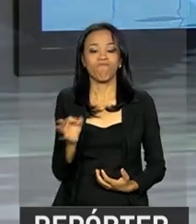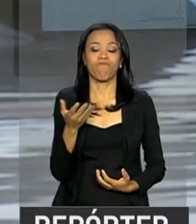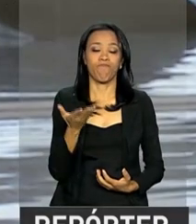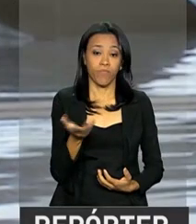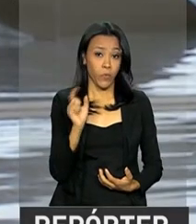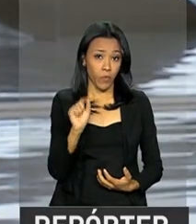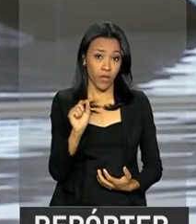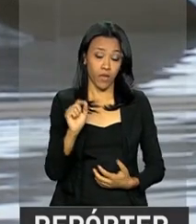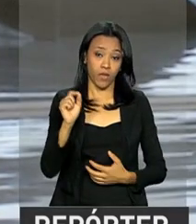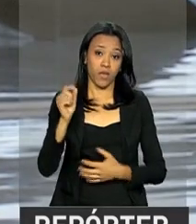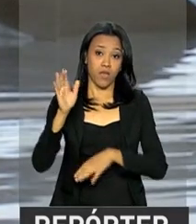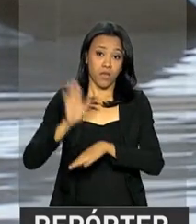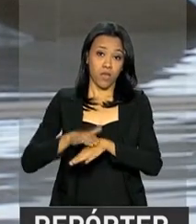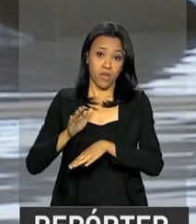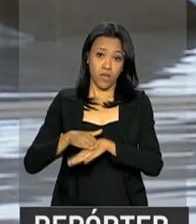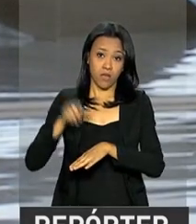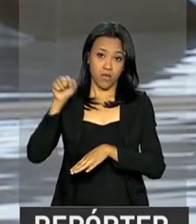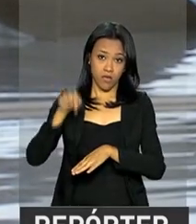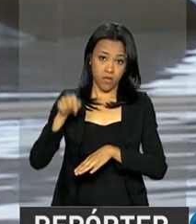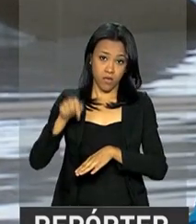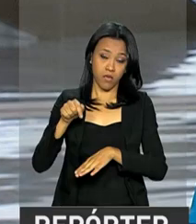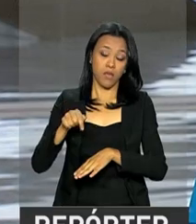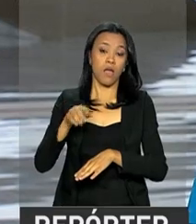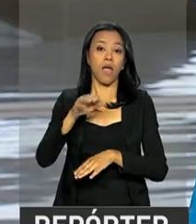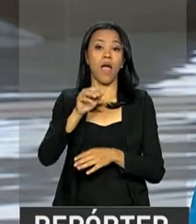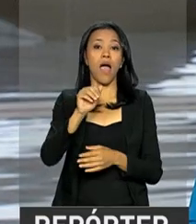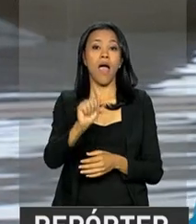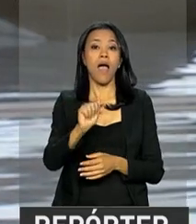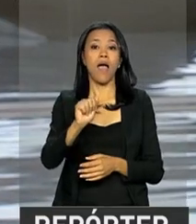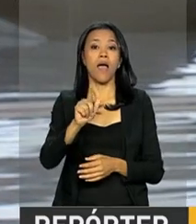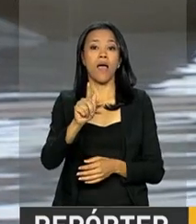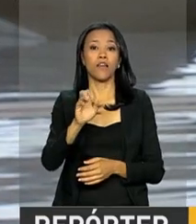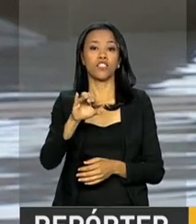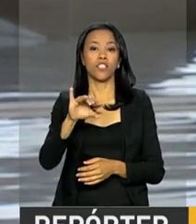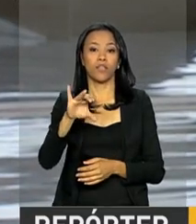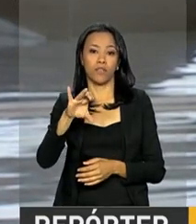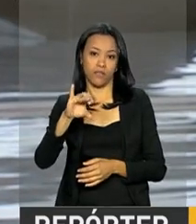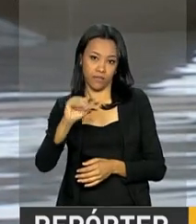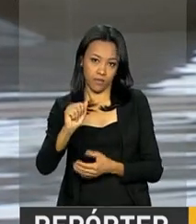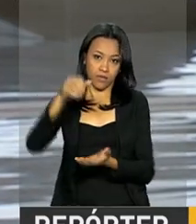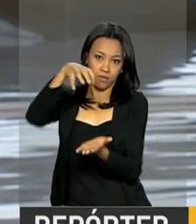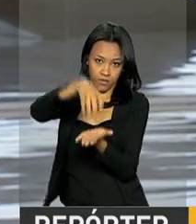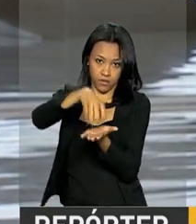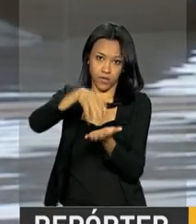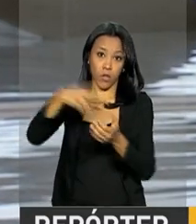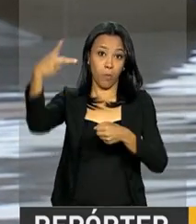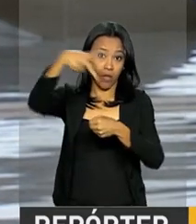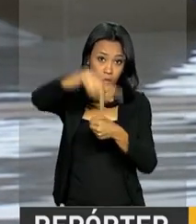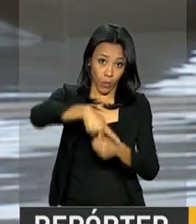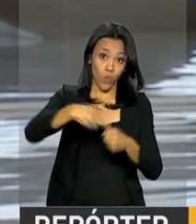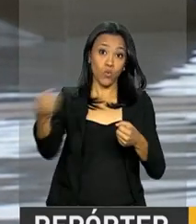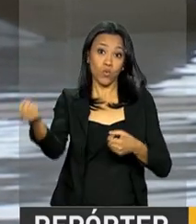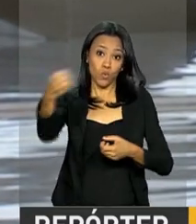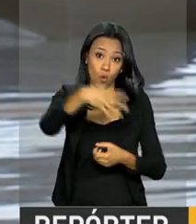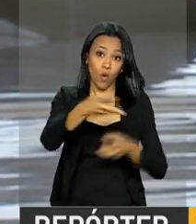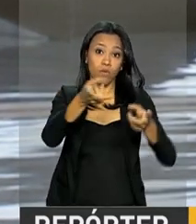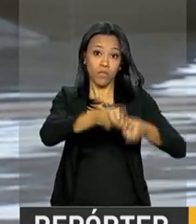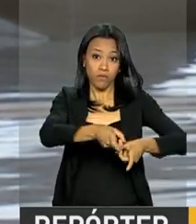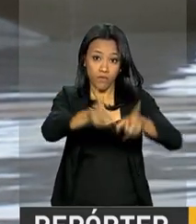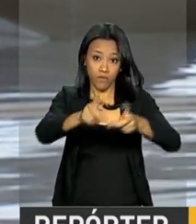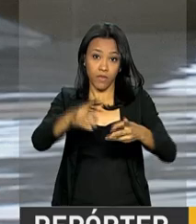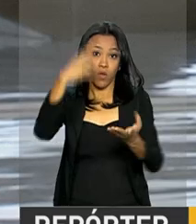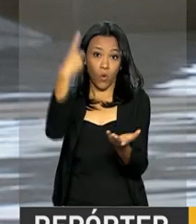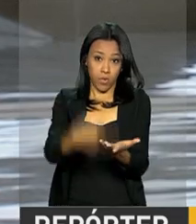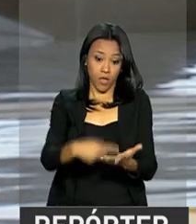Olha, segundo a Agência Nacional do Petróleo, a ANP, nos novos leilões marcados para esta